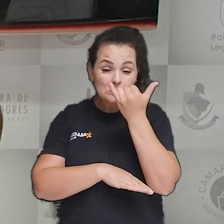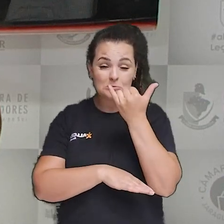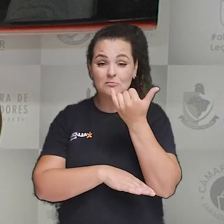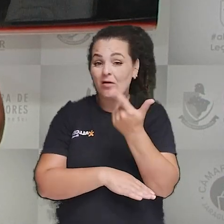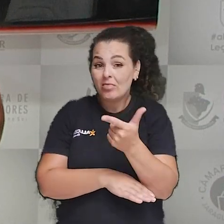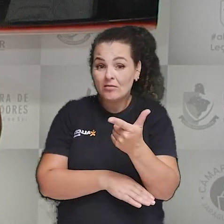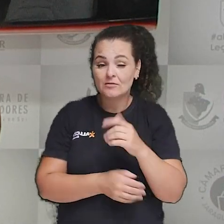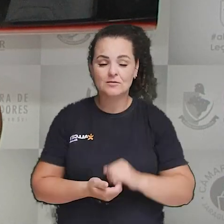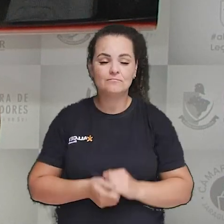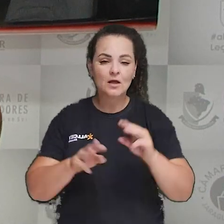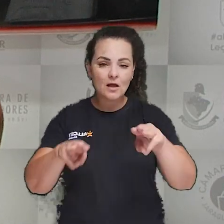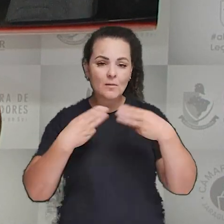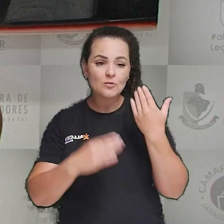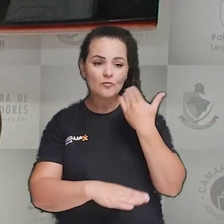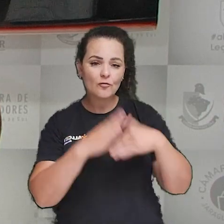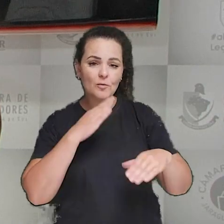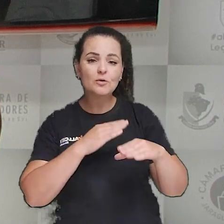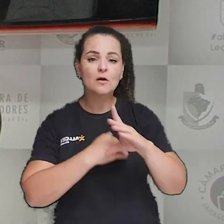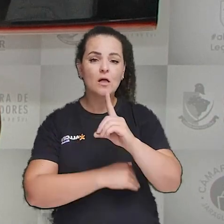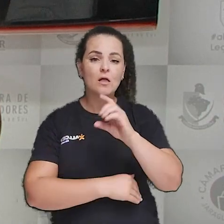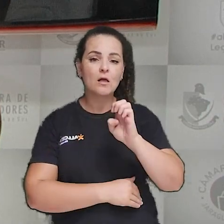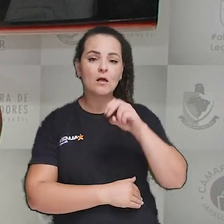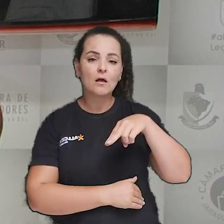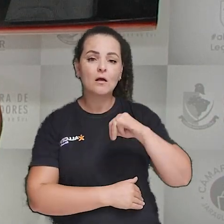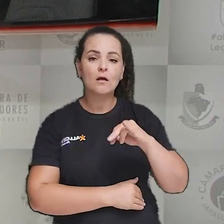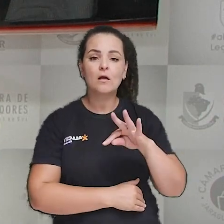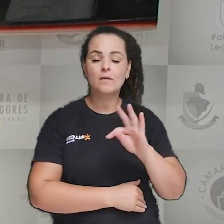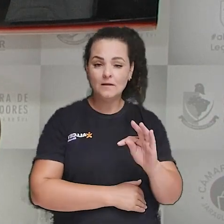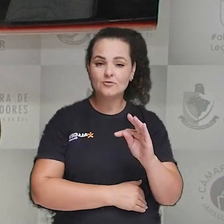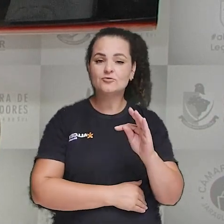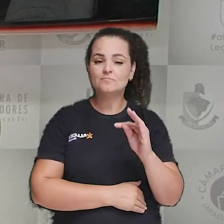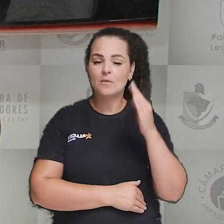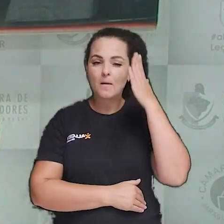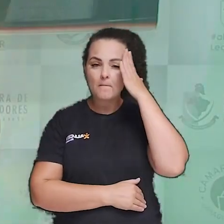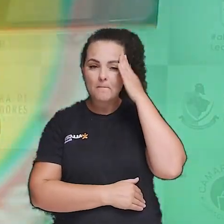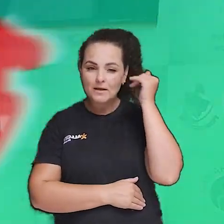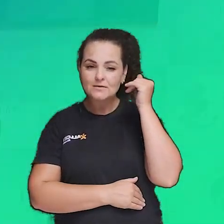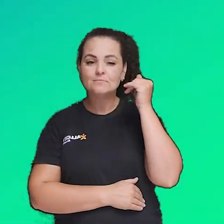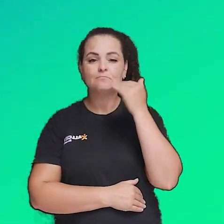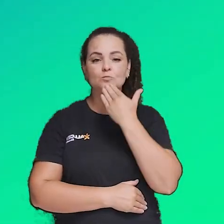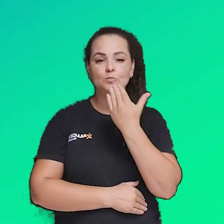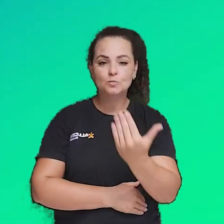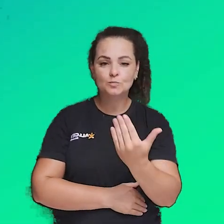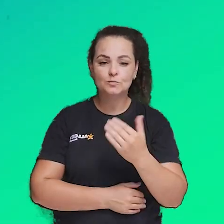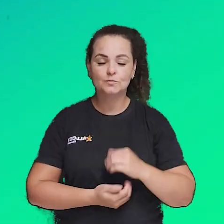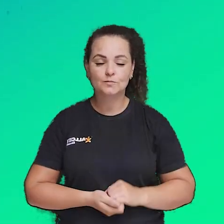incidentes a Moção foi enviada ao denite para a ciência do